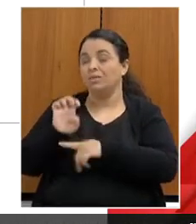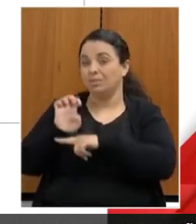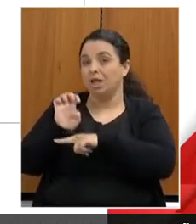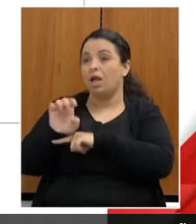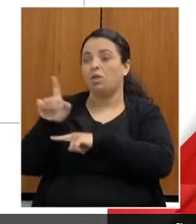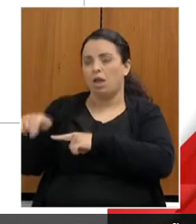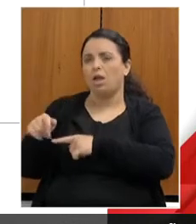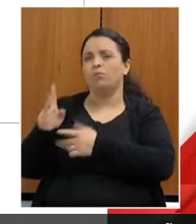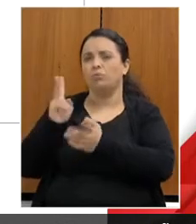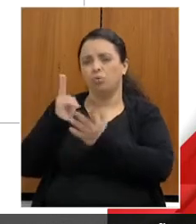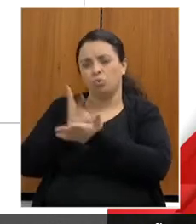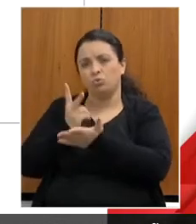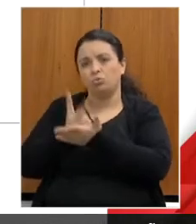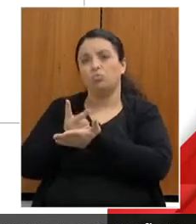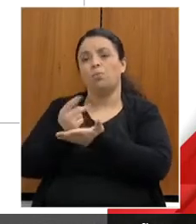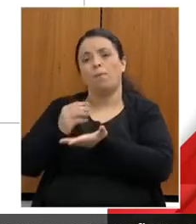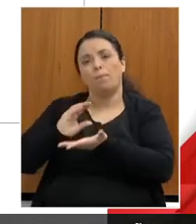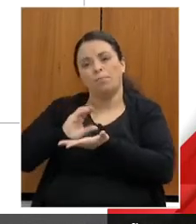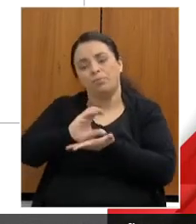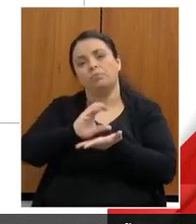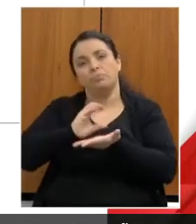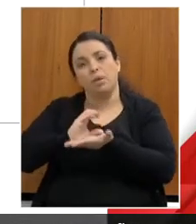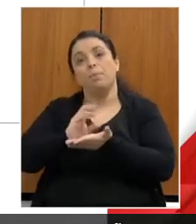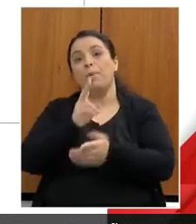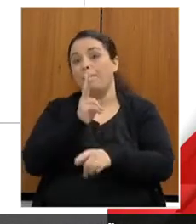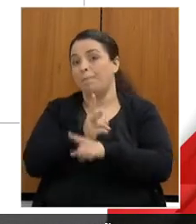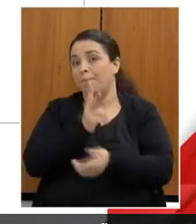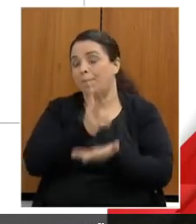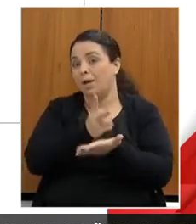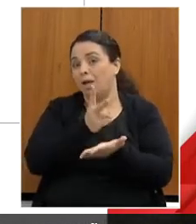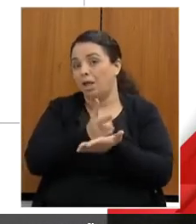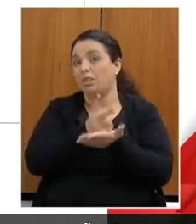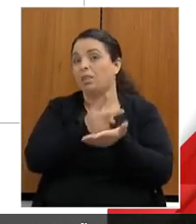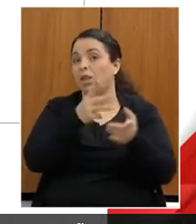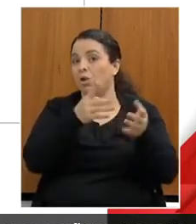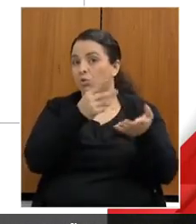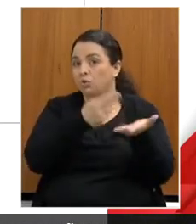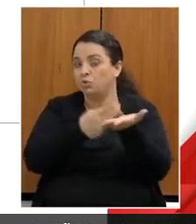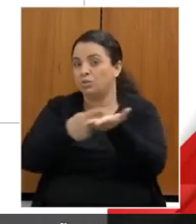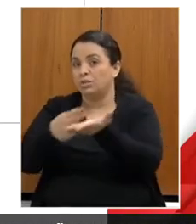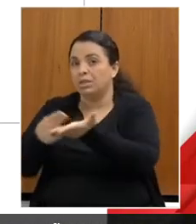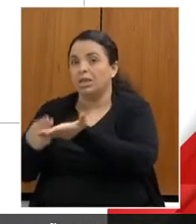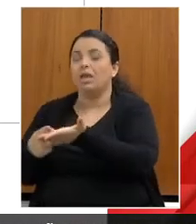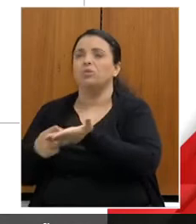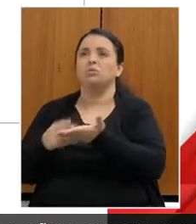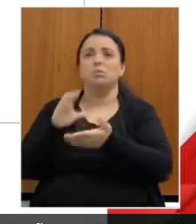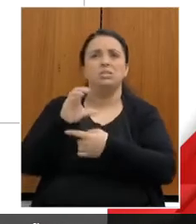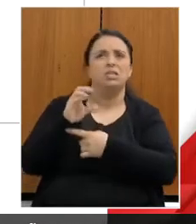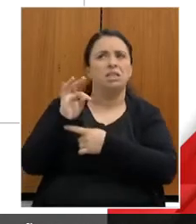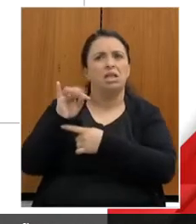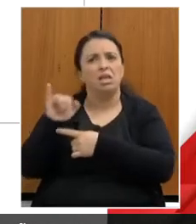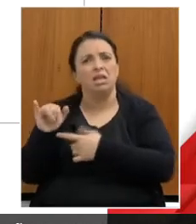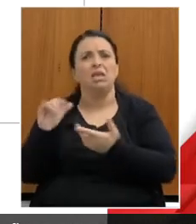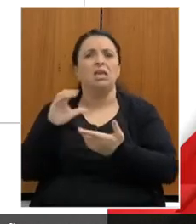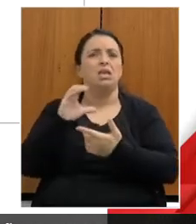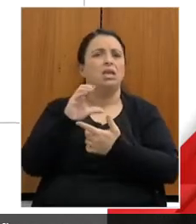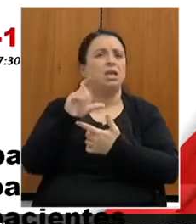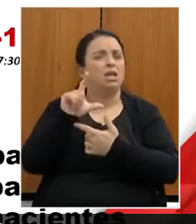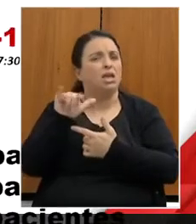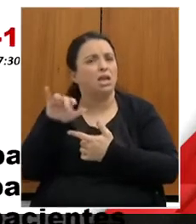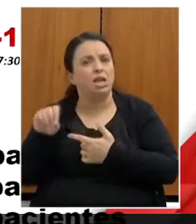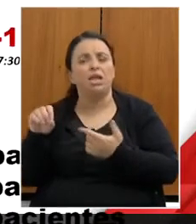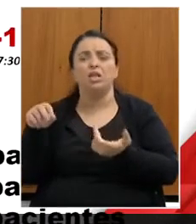tanto de CTI, quanto de suporte ventilatório e leitos clínicos. E enfermaria 76%. Pode passar.